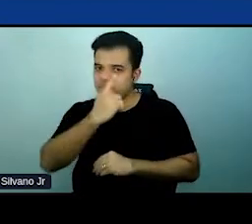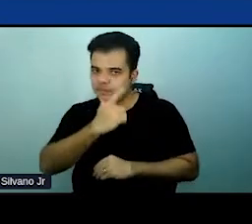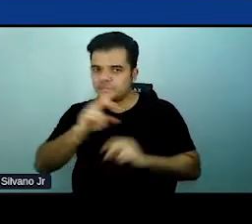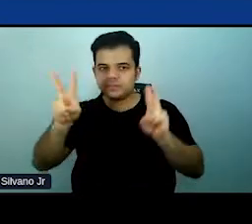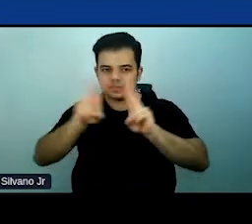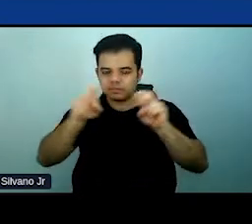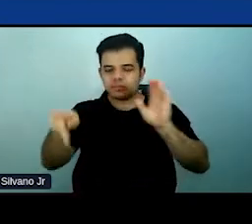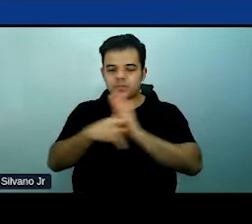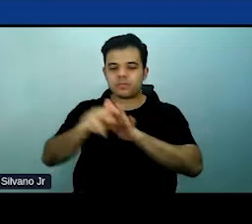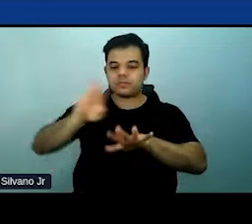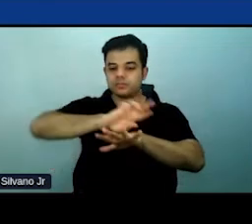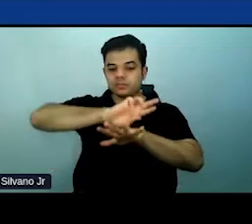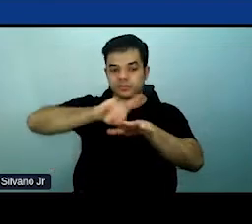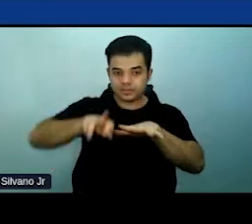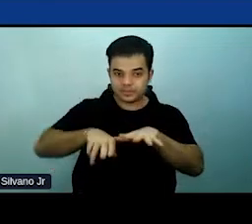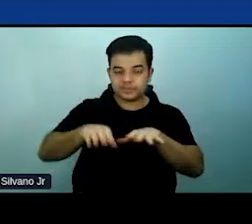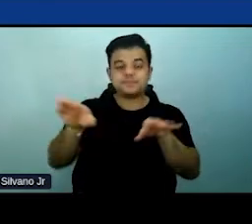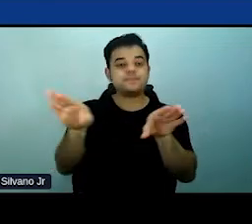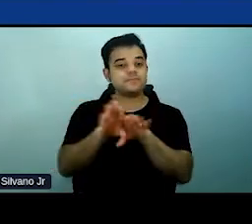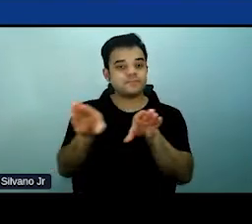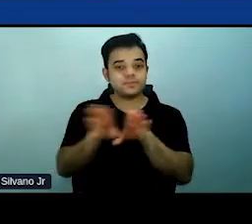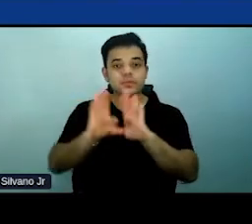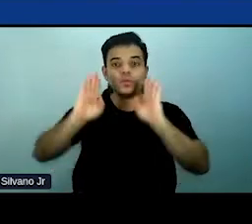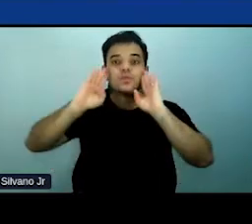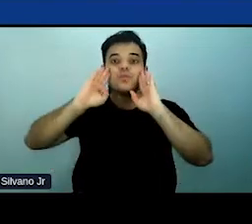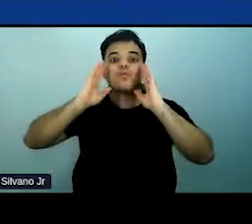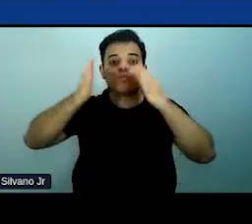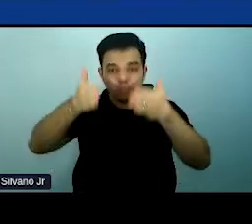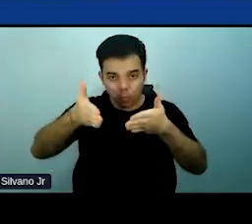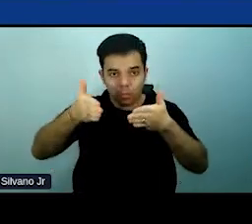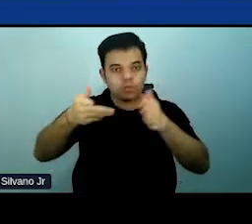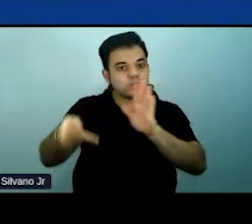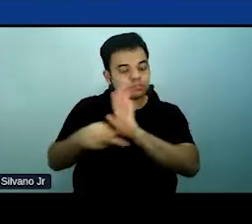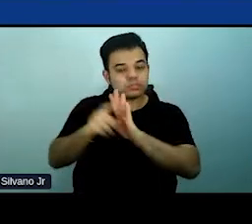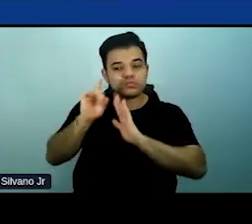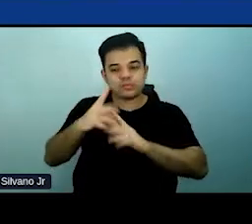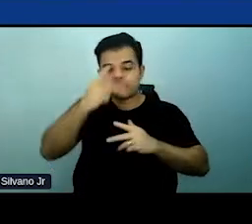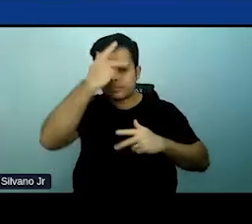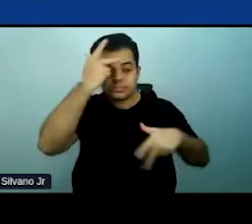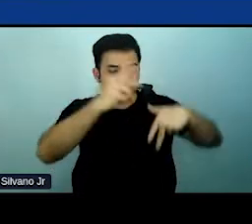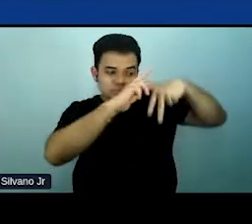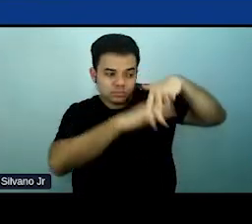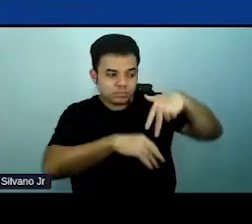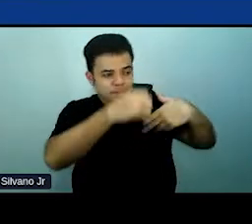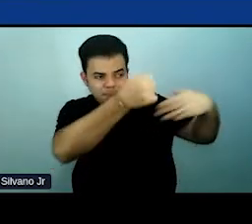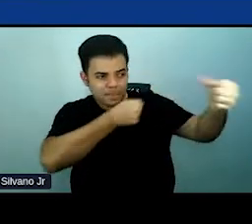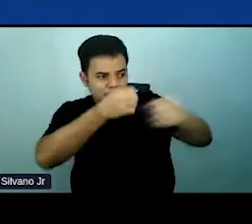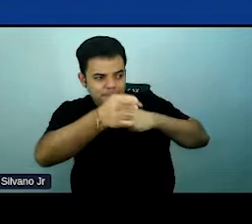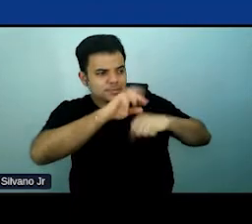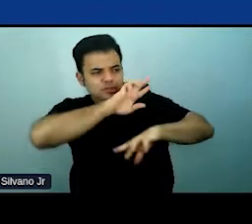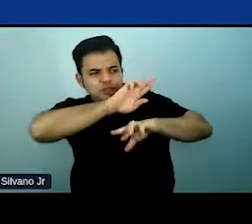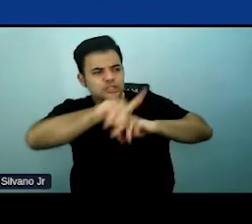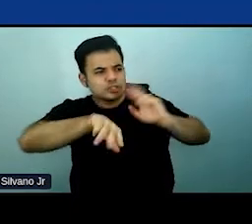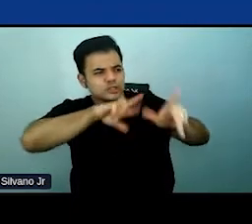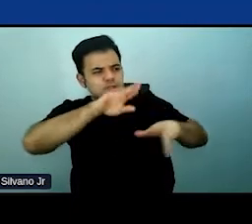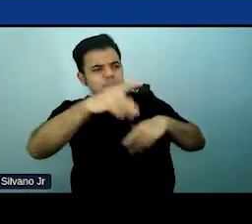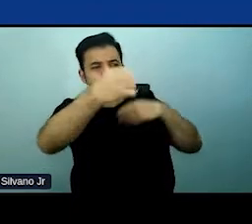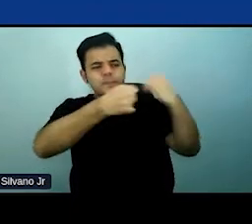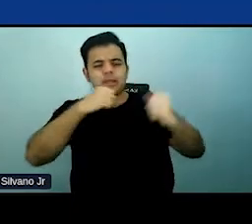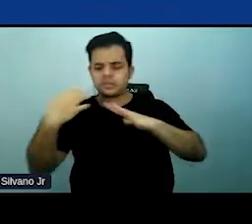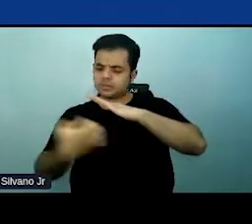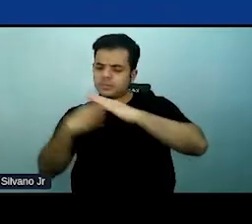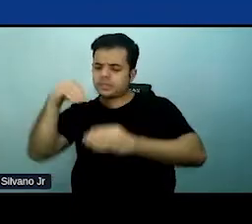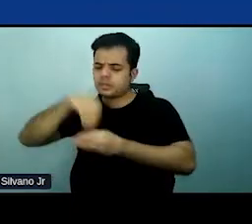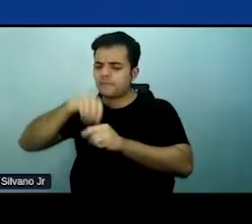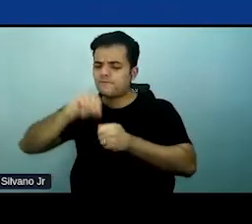fala da diversidade e principalmente qual que é o foco, não é só a questão de trazer pessoas, a questão de pessoas diversas, é o que a gente faz dentro da empresa.